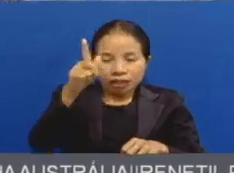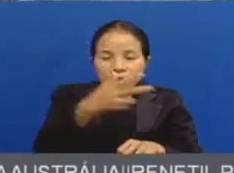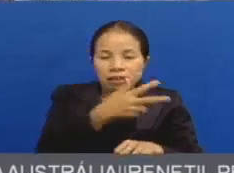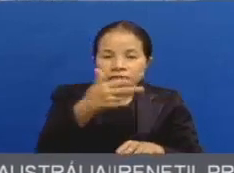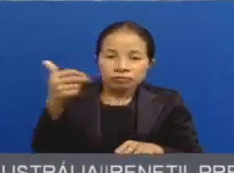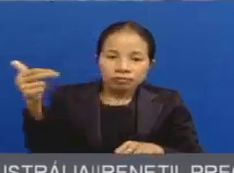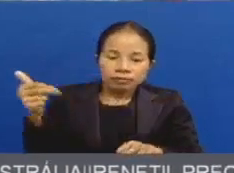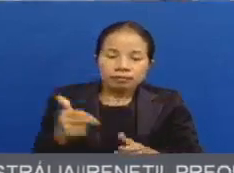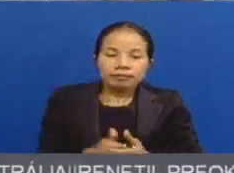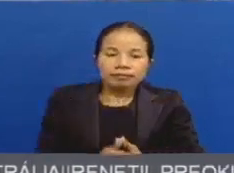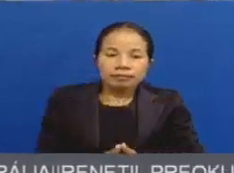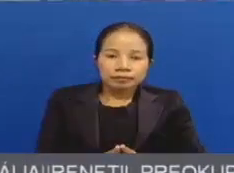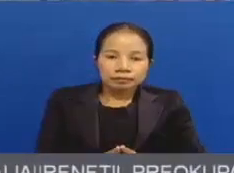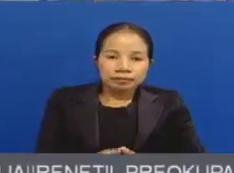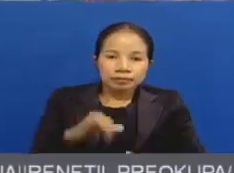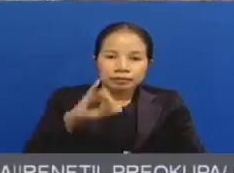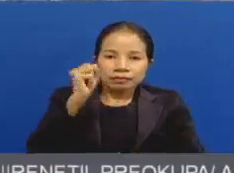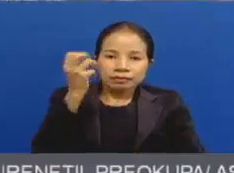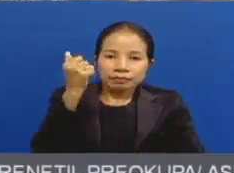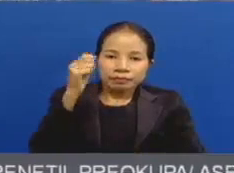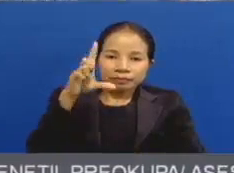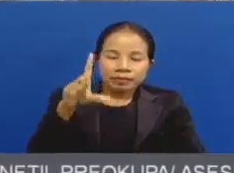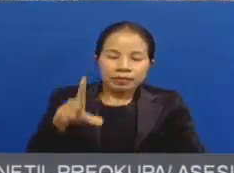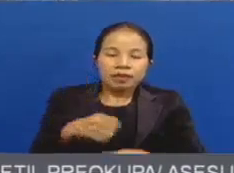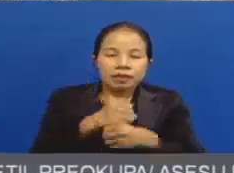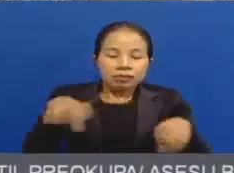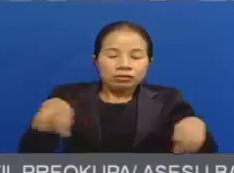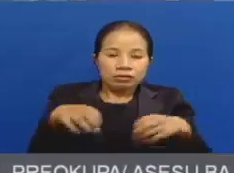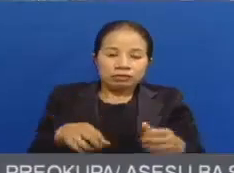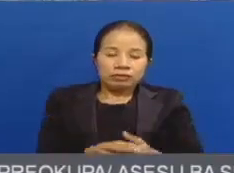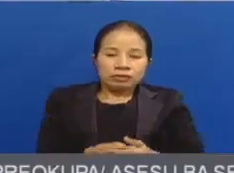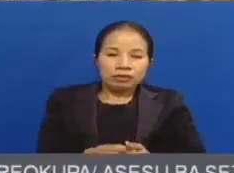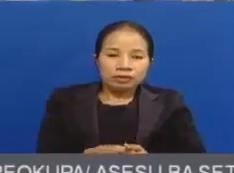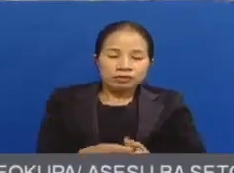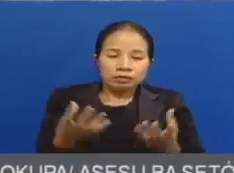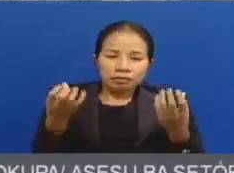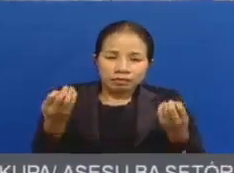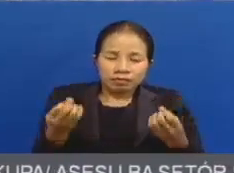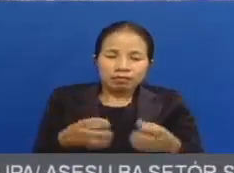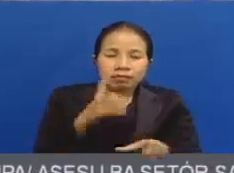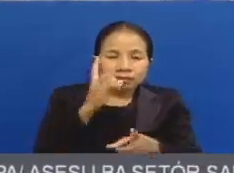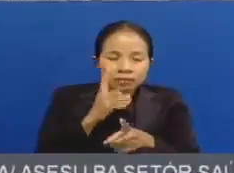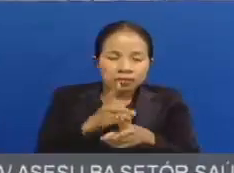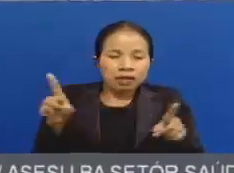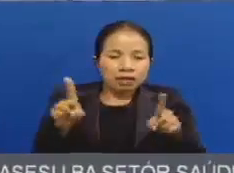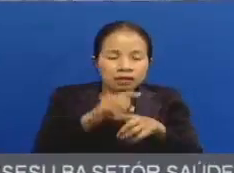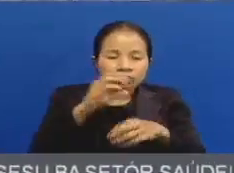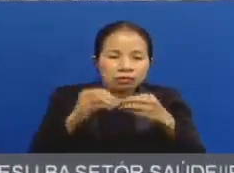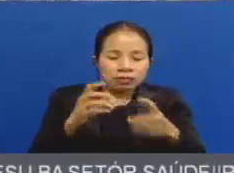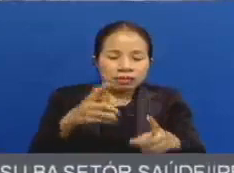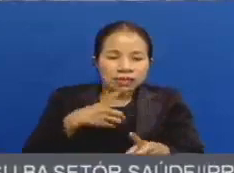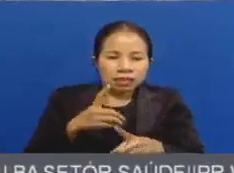Indonésia. Isabel Ferreira inicia no serviço ho carreira profissional Barak Liu, liga ba assunto